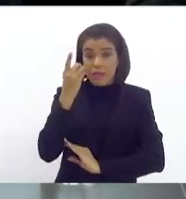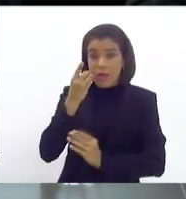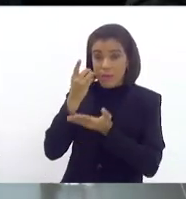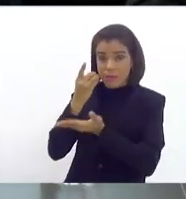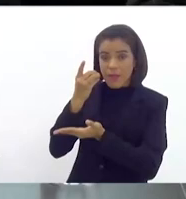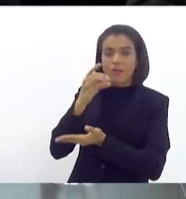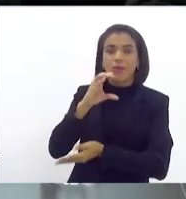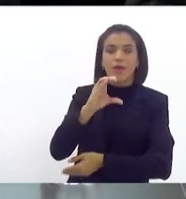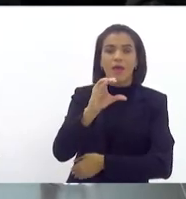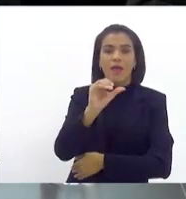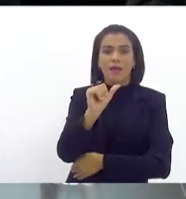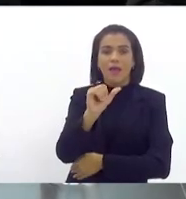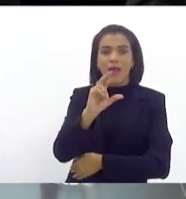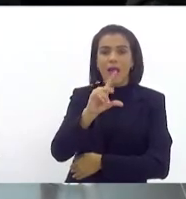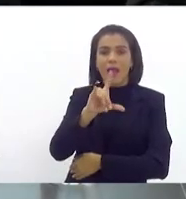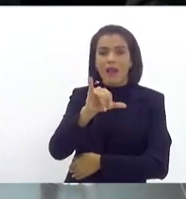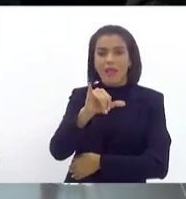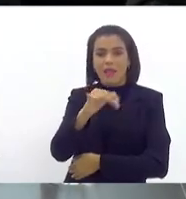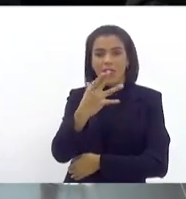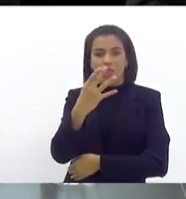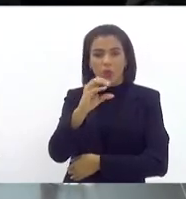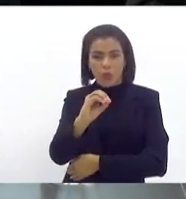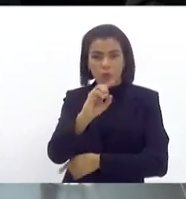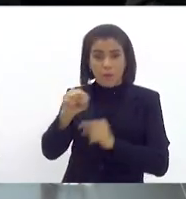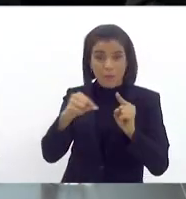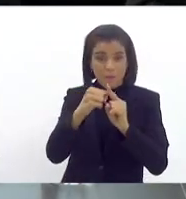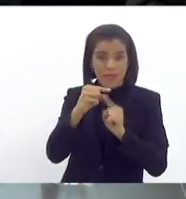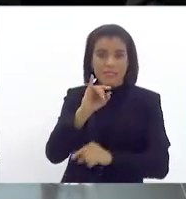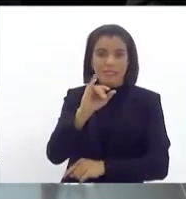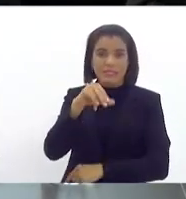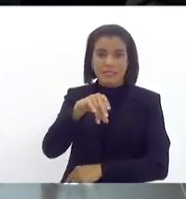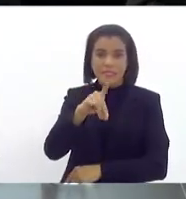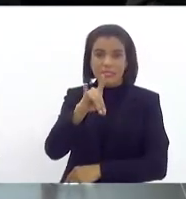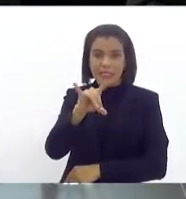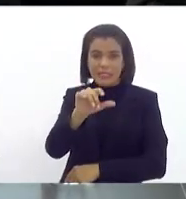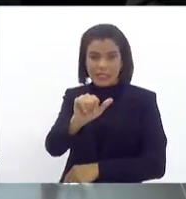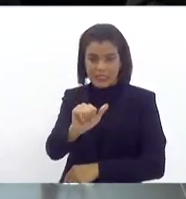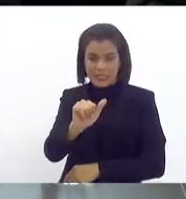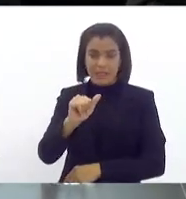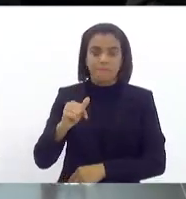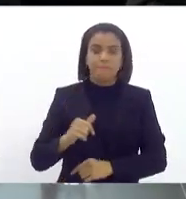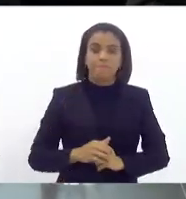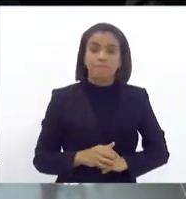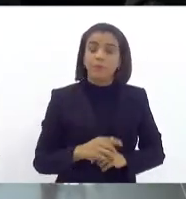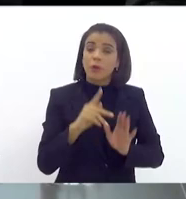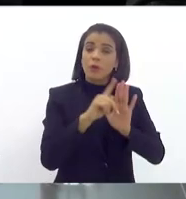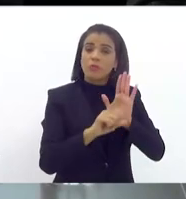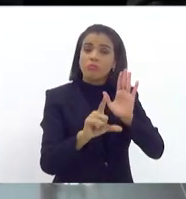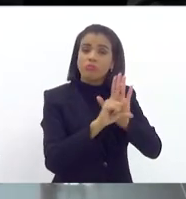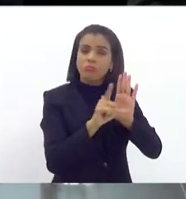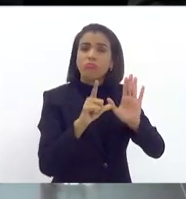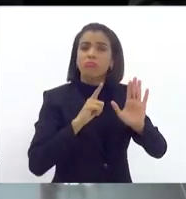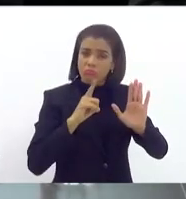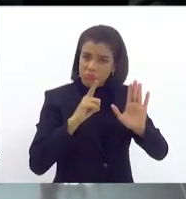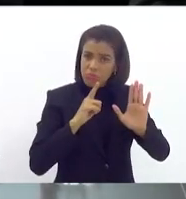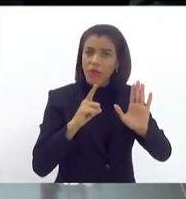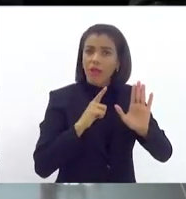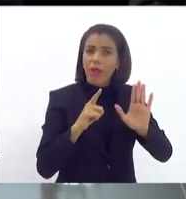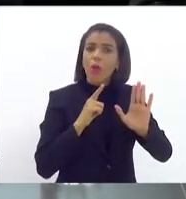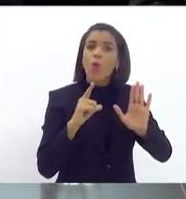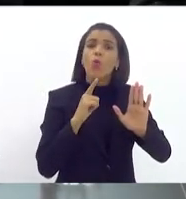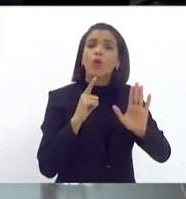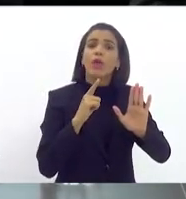BNH com a Índia Armelau. Por quê? O projeto de lei ele prevê a implementação